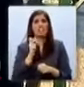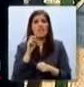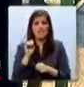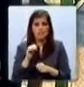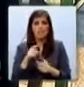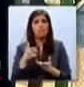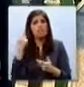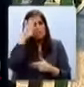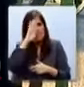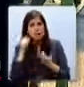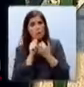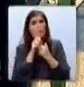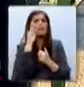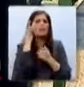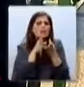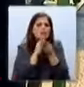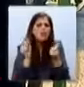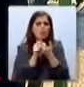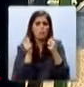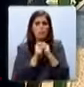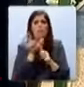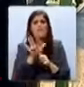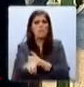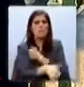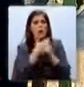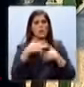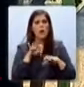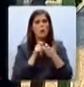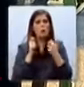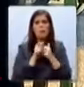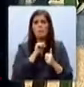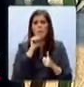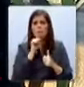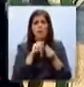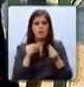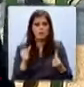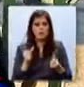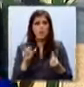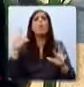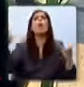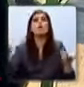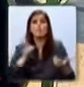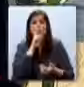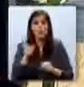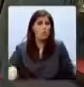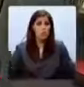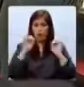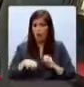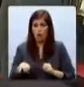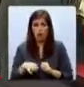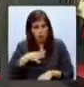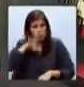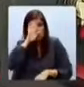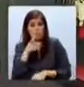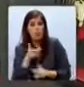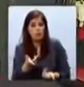tentar resolver o problema da melhor forma, mas não, o problema não está resolvido. Pois eu não tenho essa resposta. Para quando?